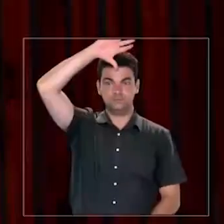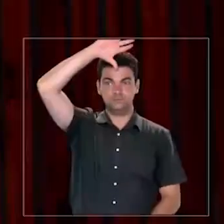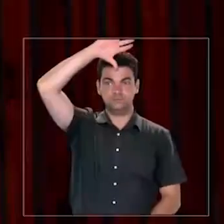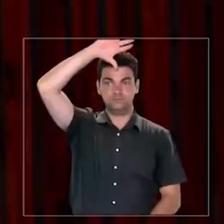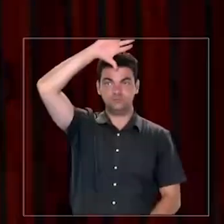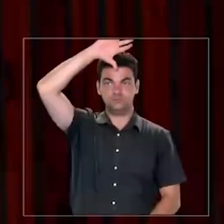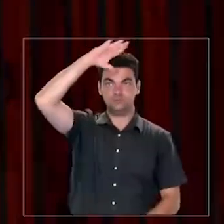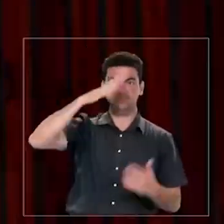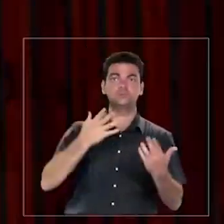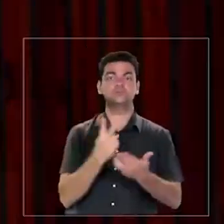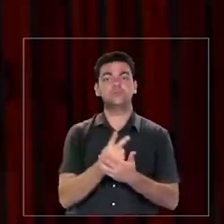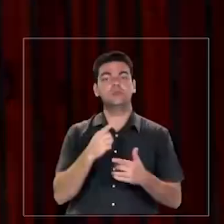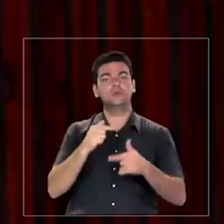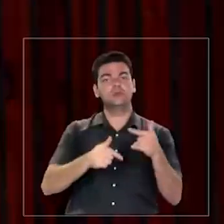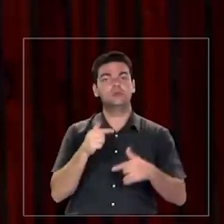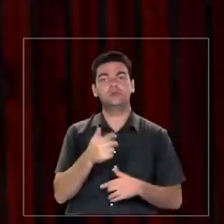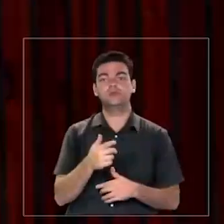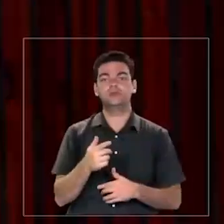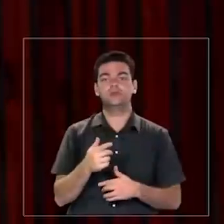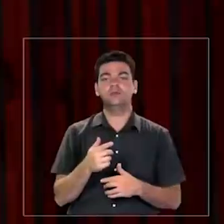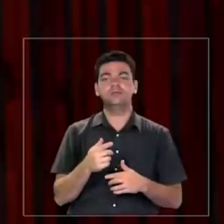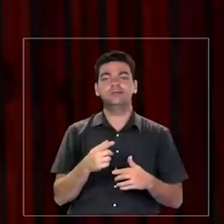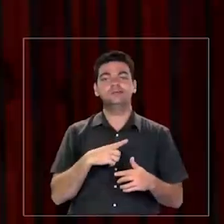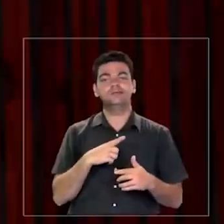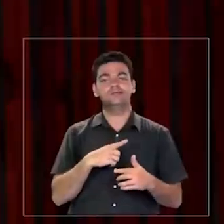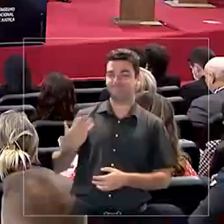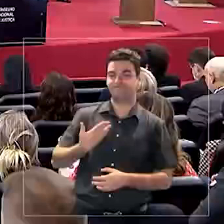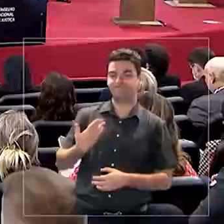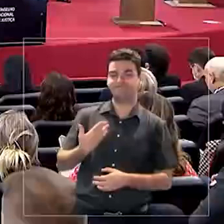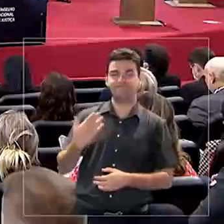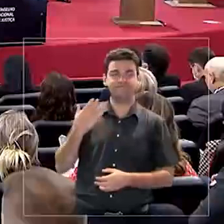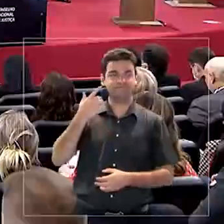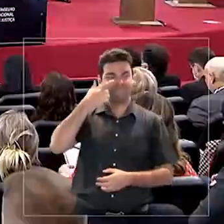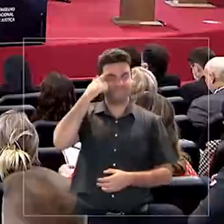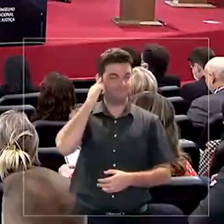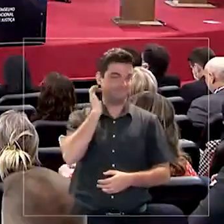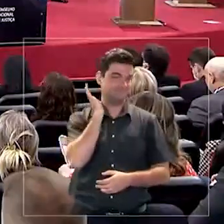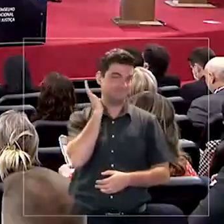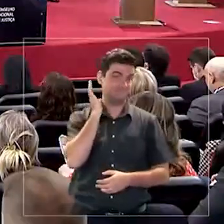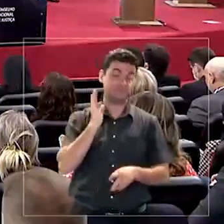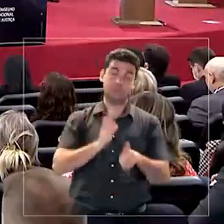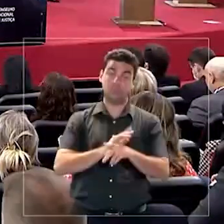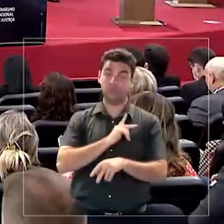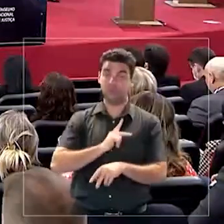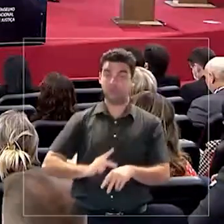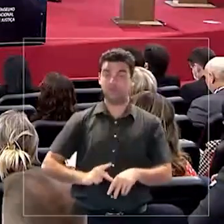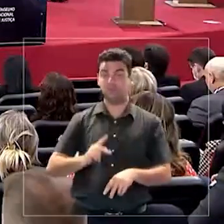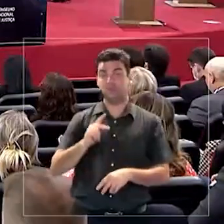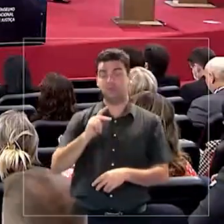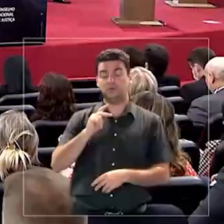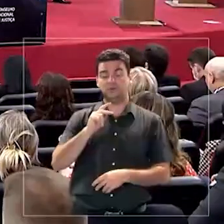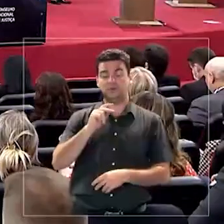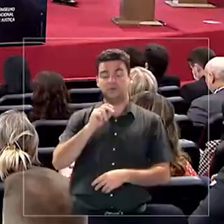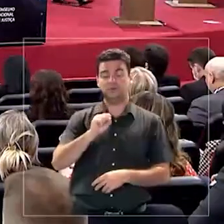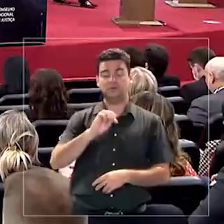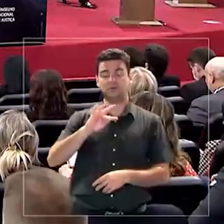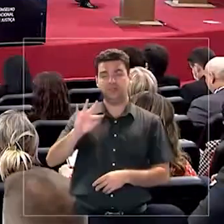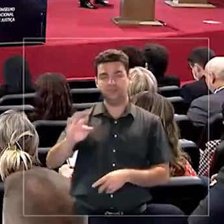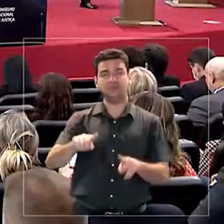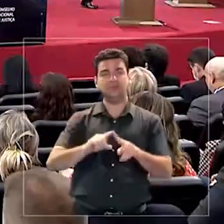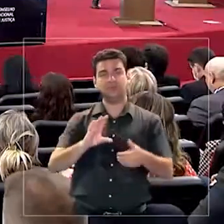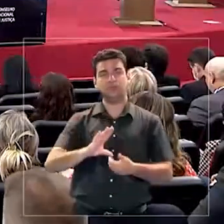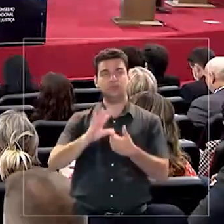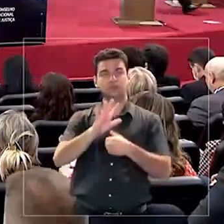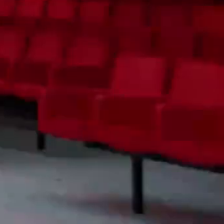Moura apresentou o desempenho de 2022 da corte no cumprimento das metas nacionais estabelecidas pelo Conselho